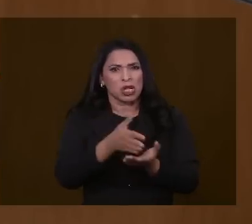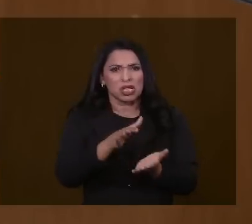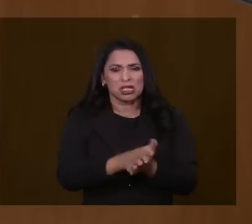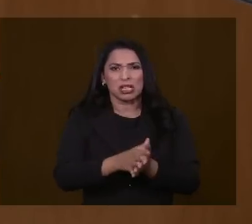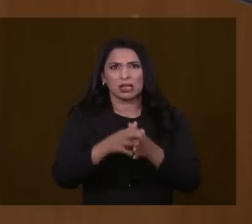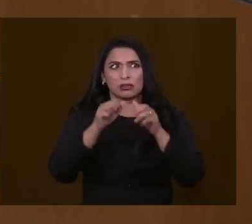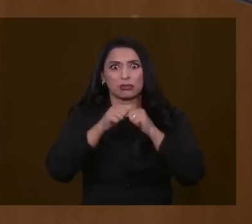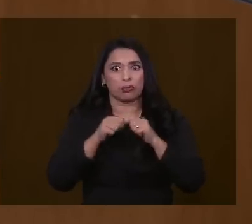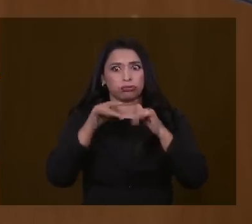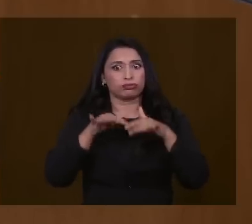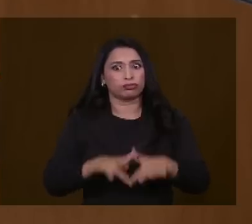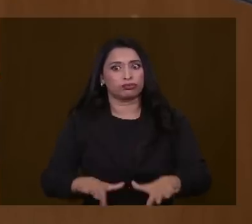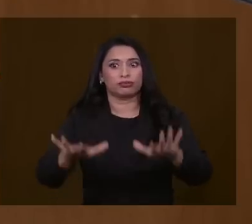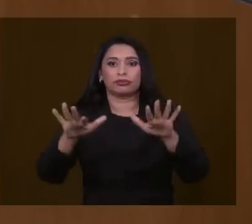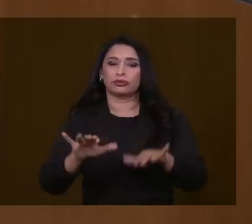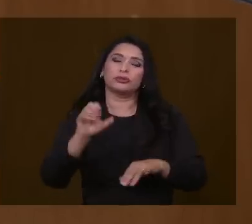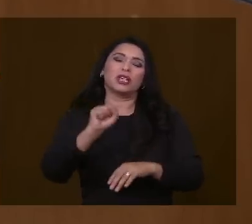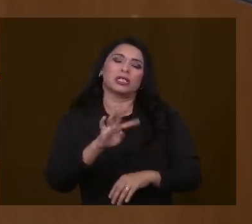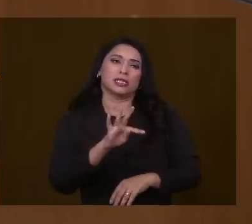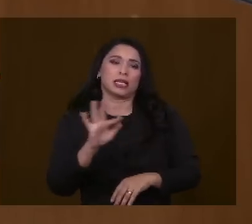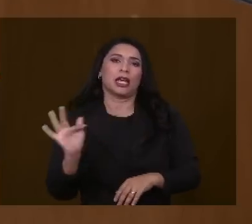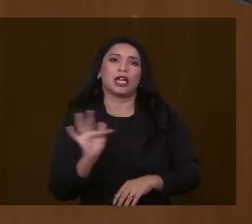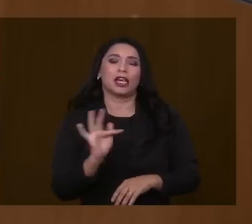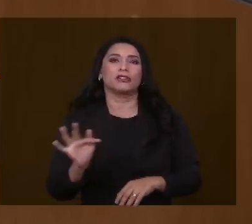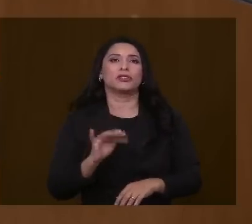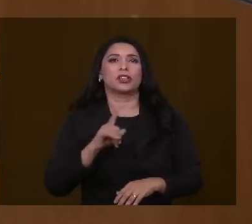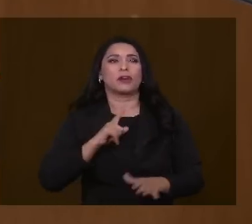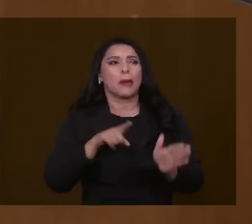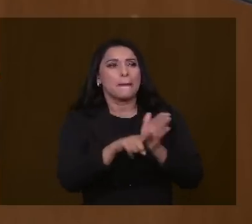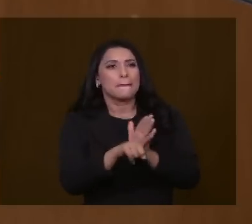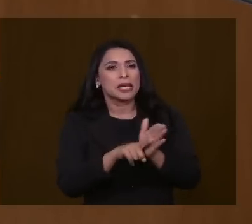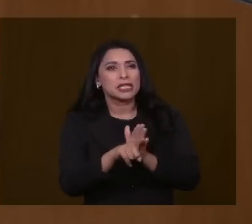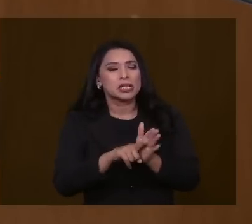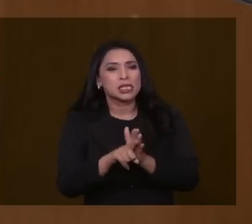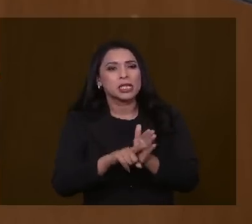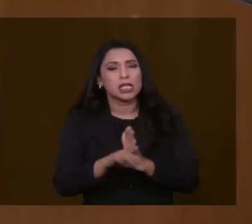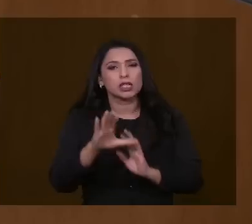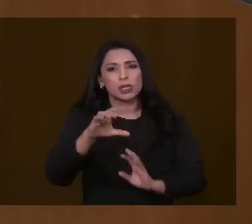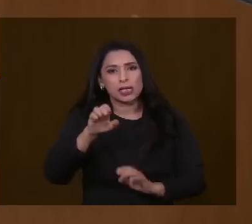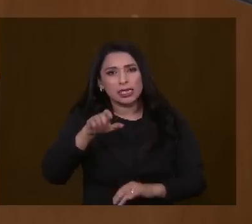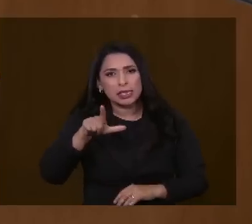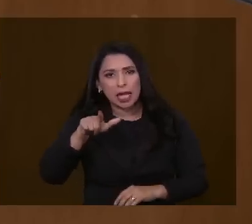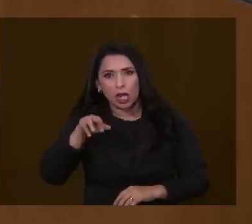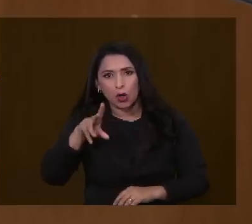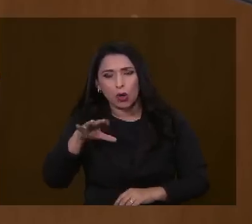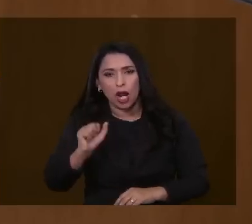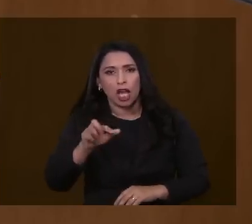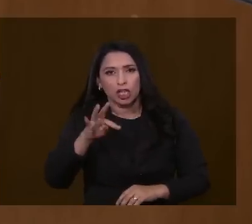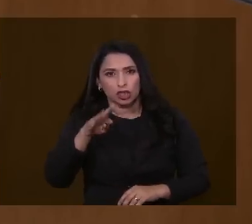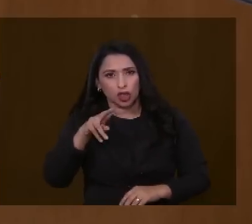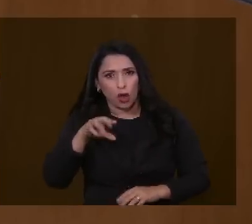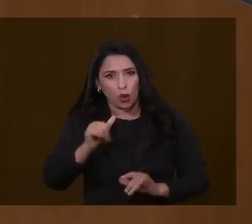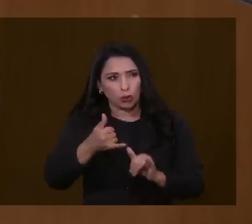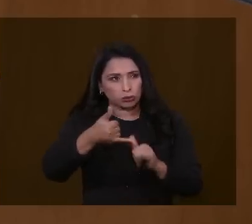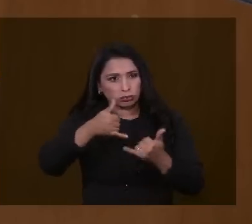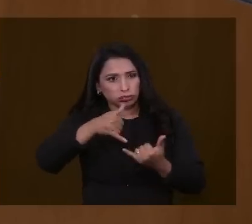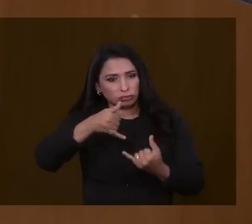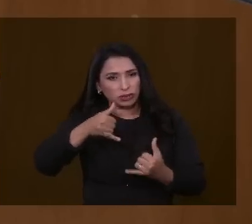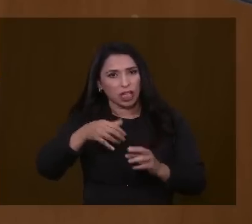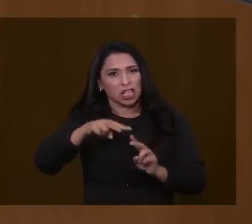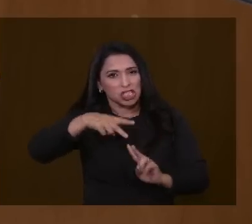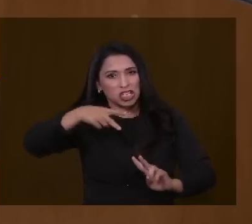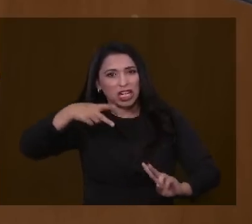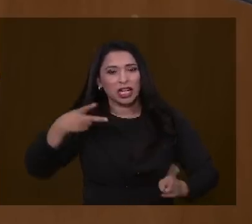Supremo, defendendo pesquisas com células-tronco embrionárias, a equiparação das uniões homoafetivas às